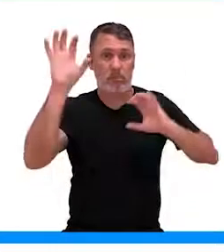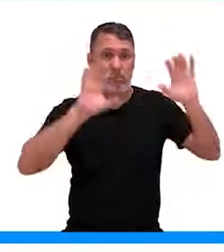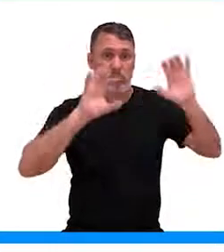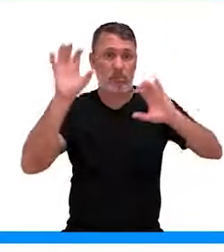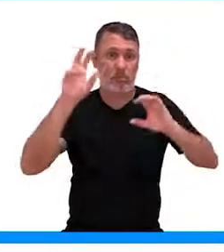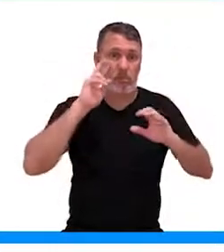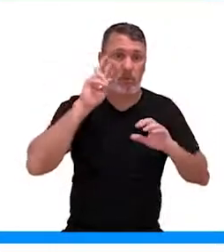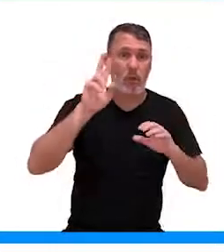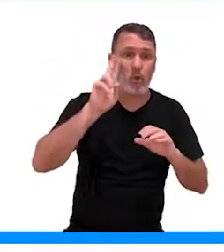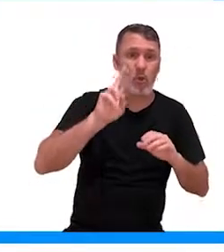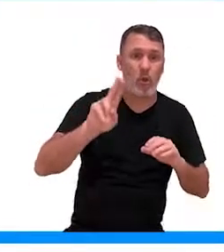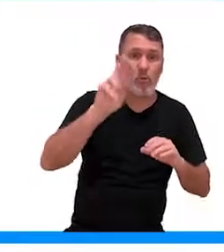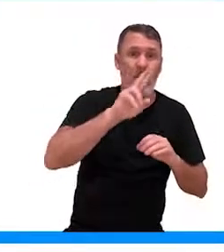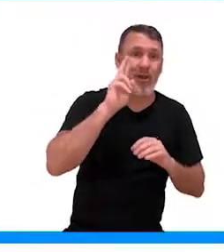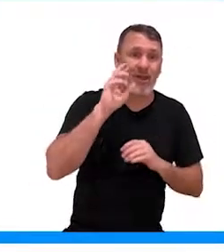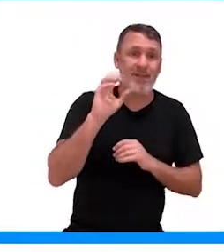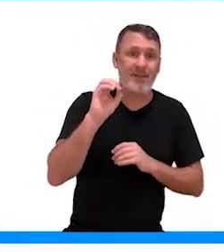tá?